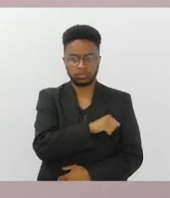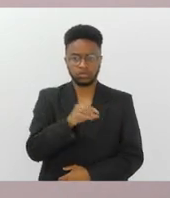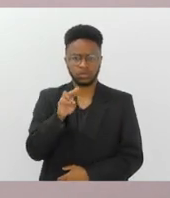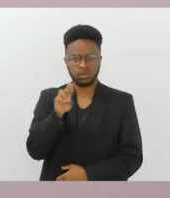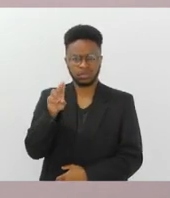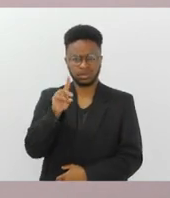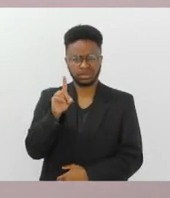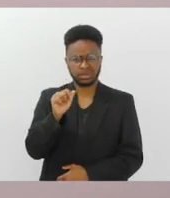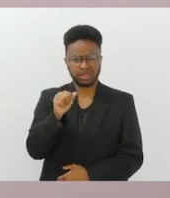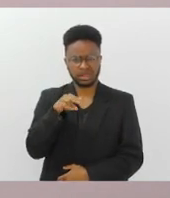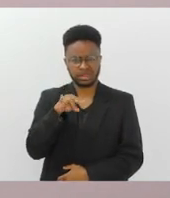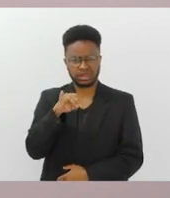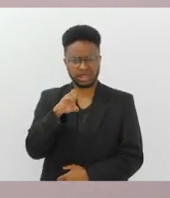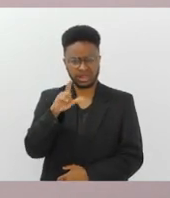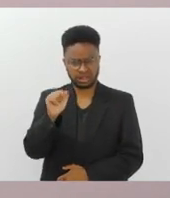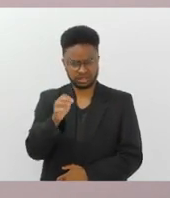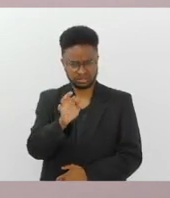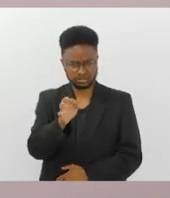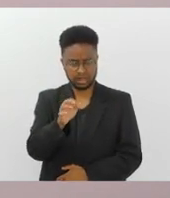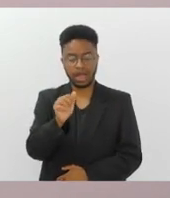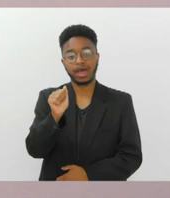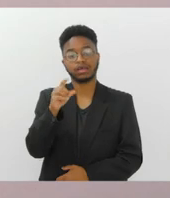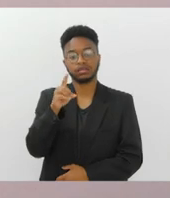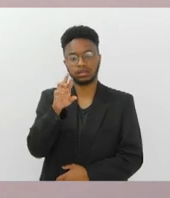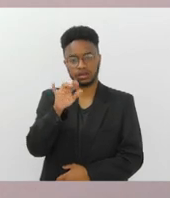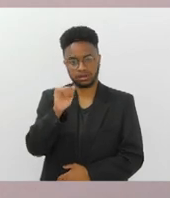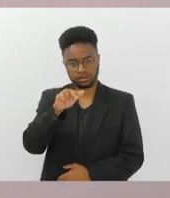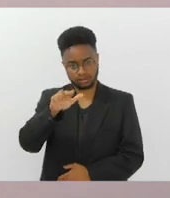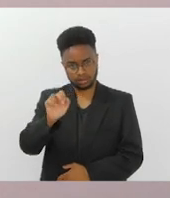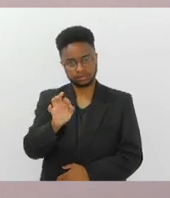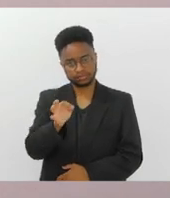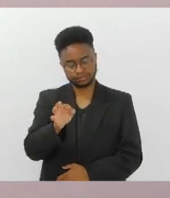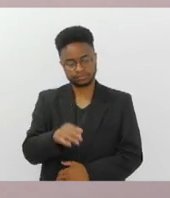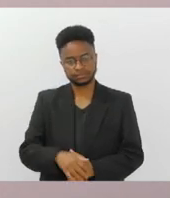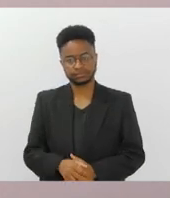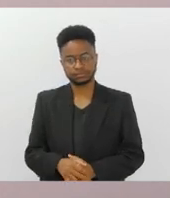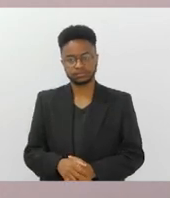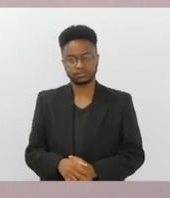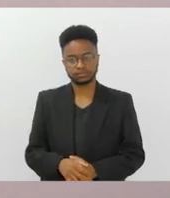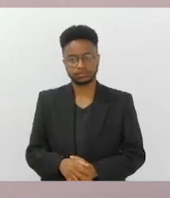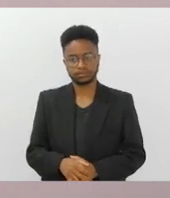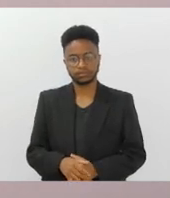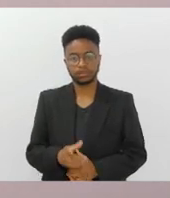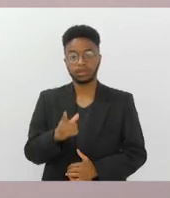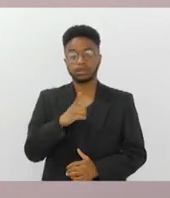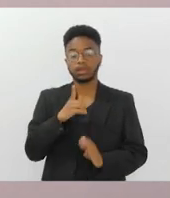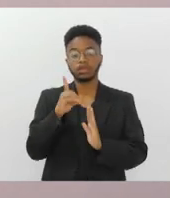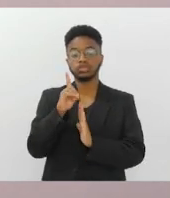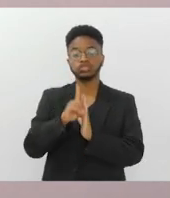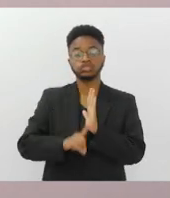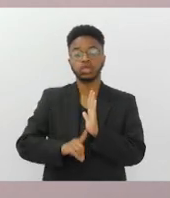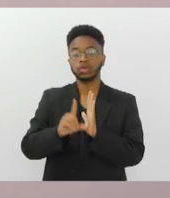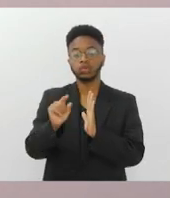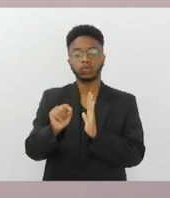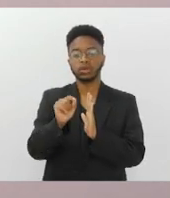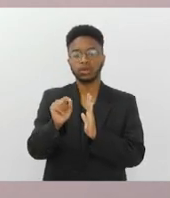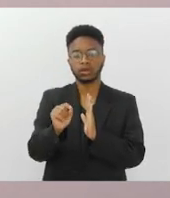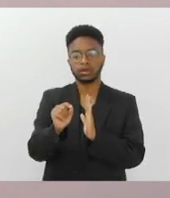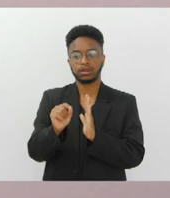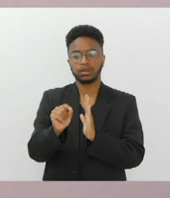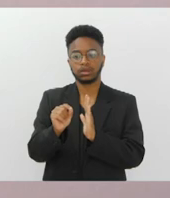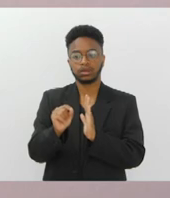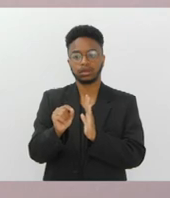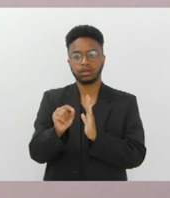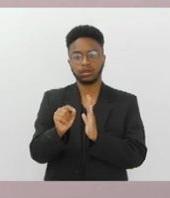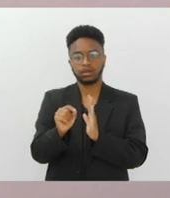Daniela Anselmo? Adriana Anselmo, tendo o seu direito de cumprir